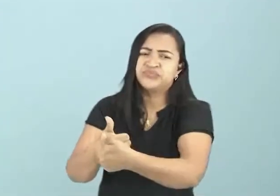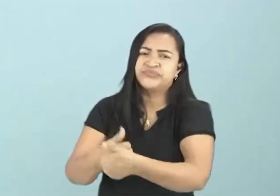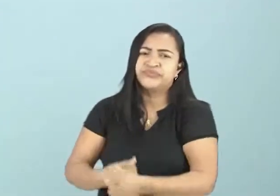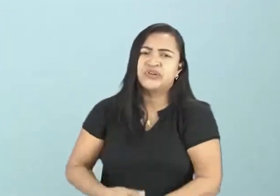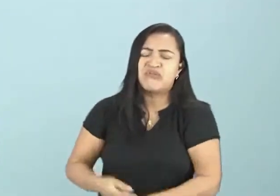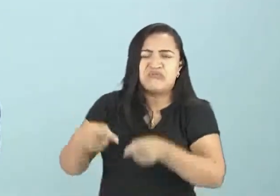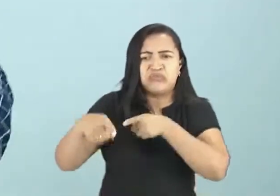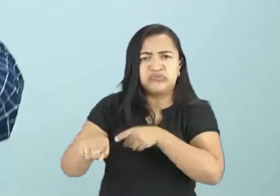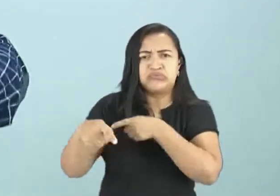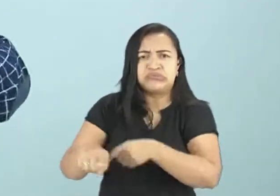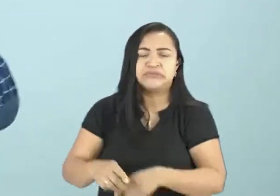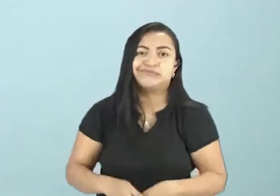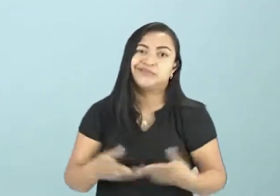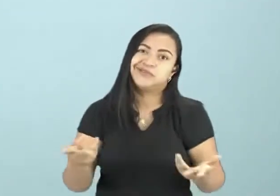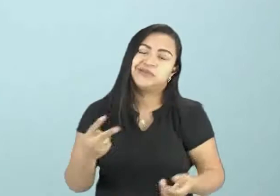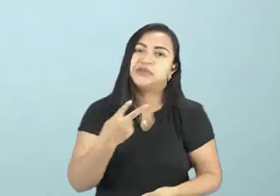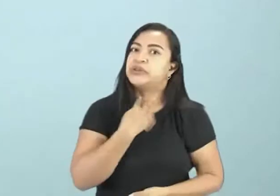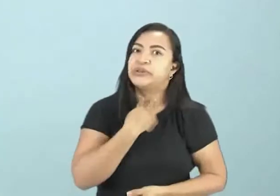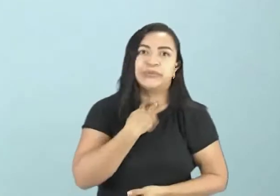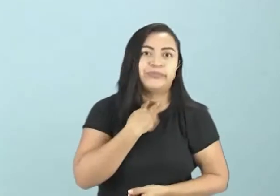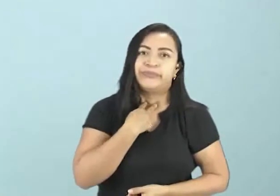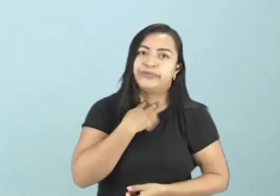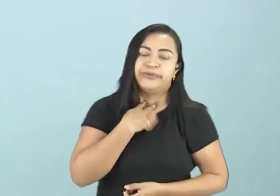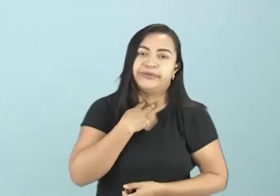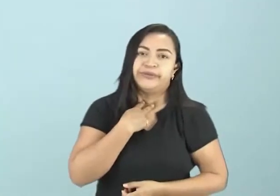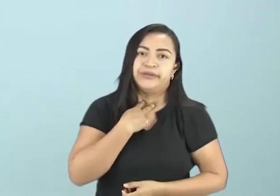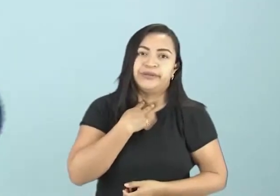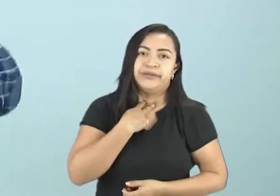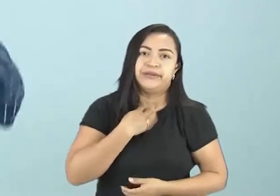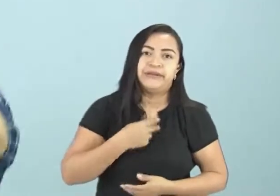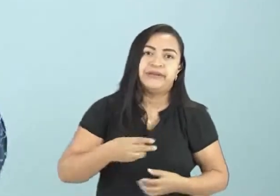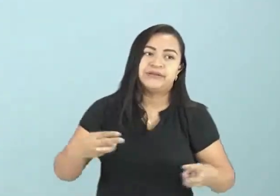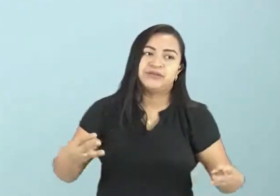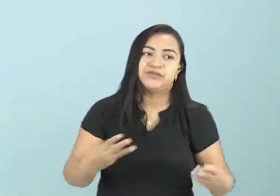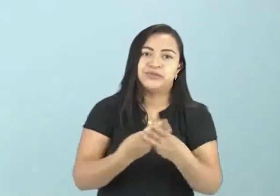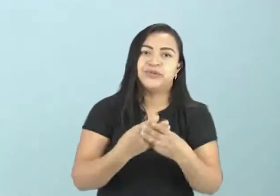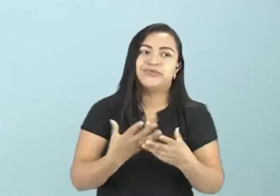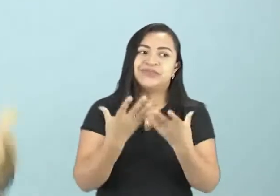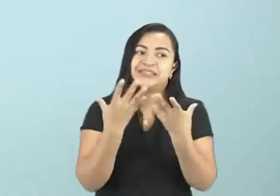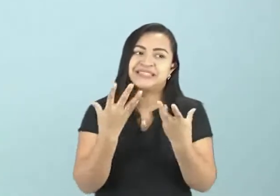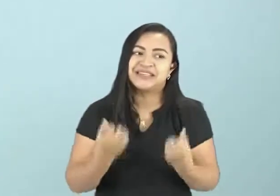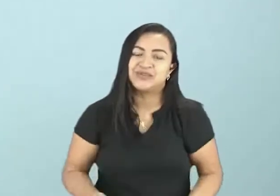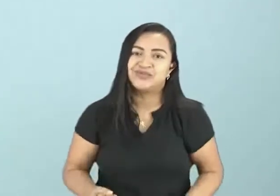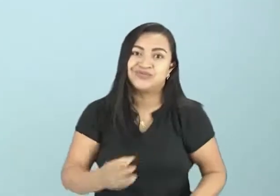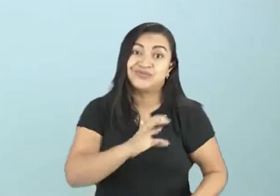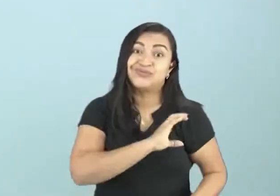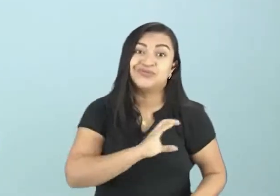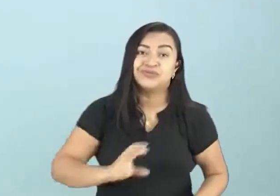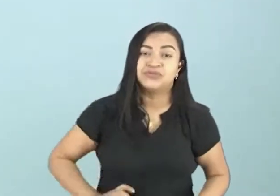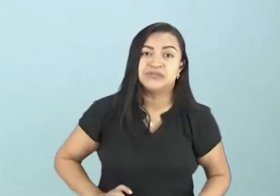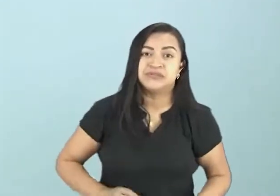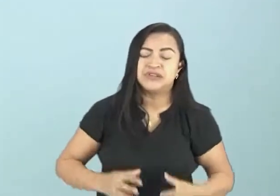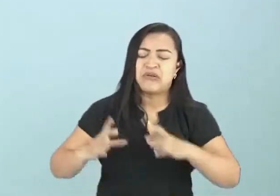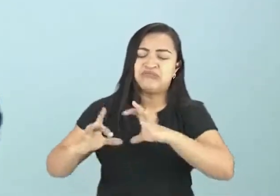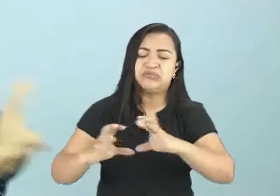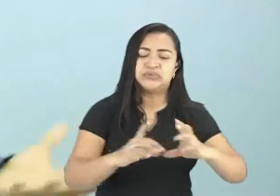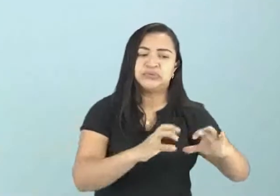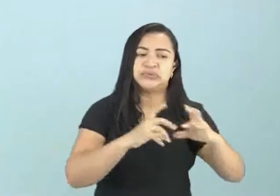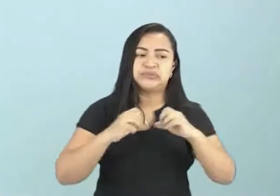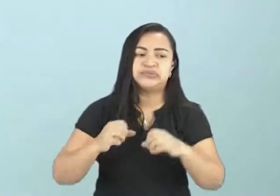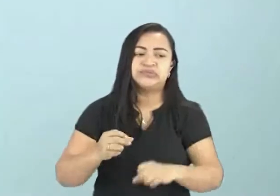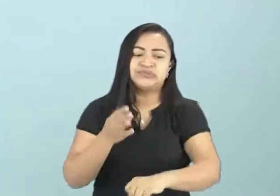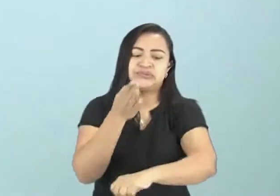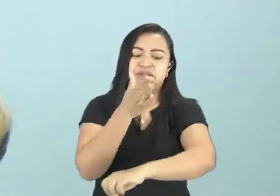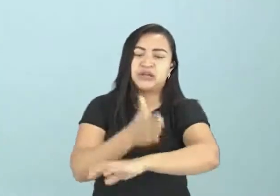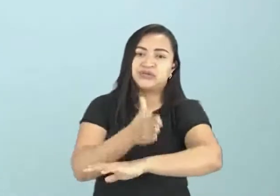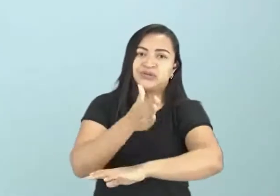ser judeu. Você teria muitas vezes se converter ao cristianismo, né, perante, por exemplo, aos confrontos da Idade Média versus